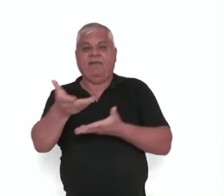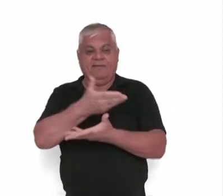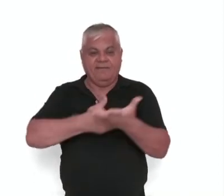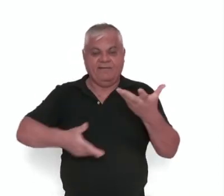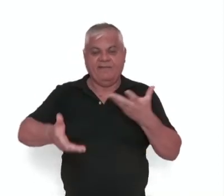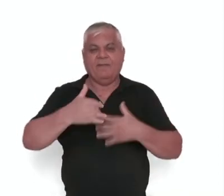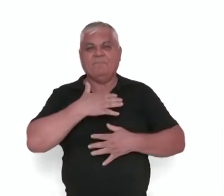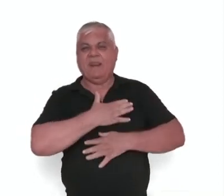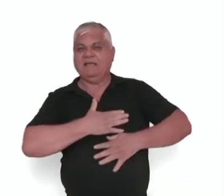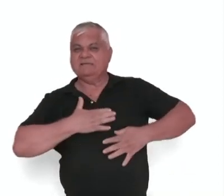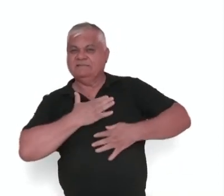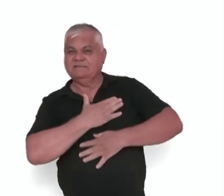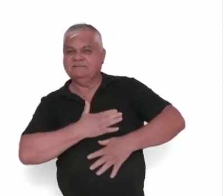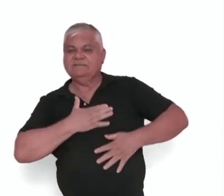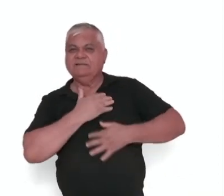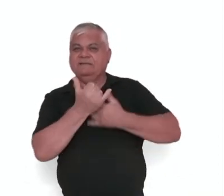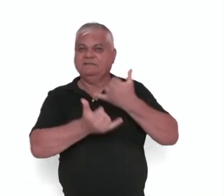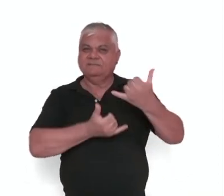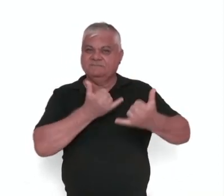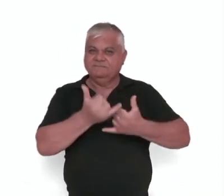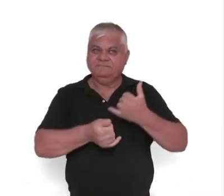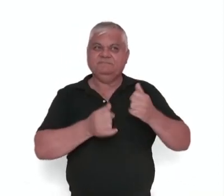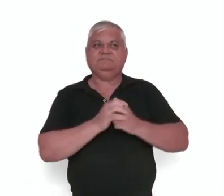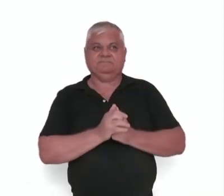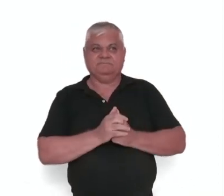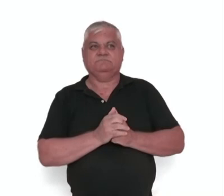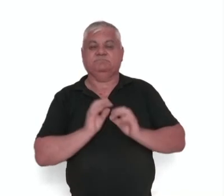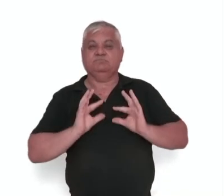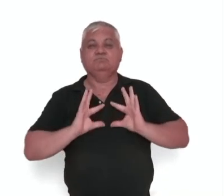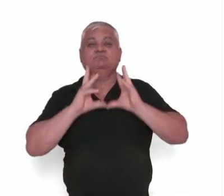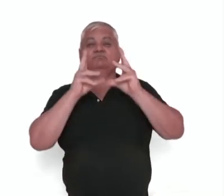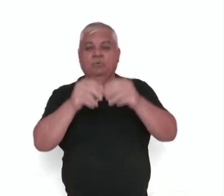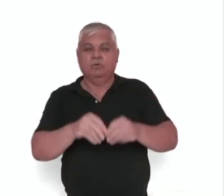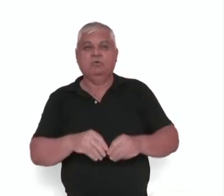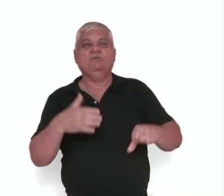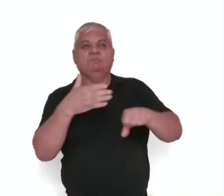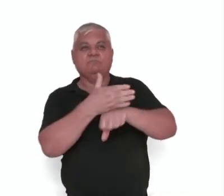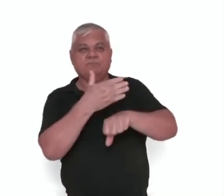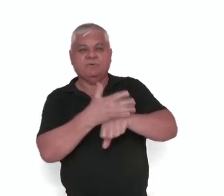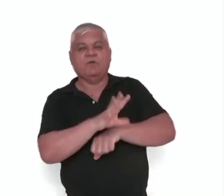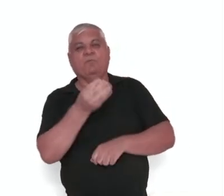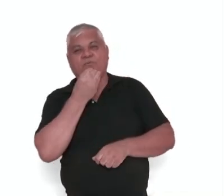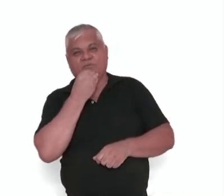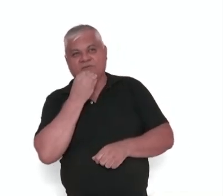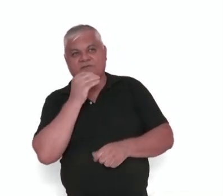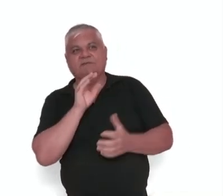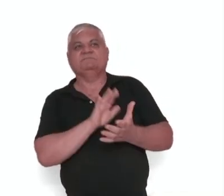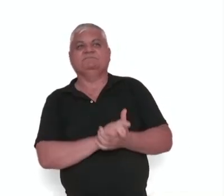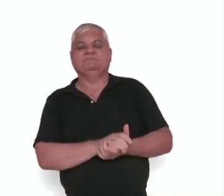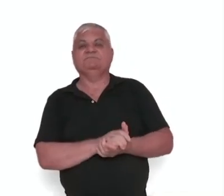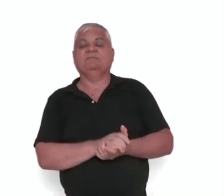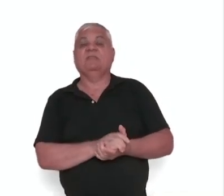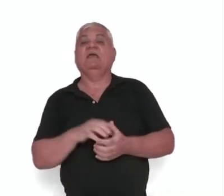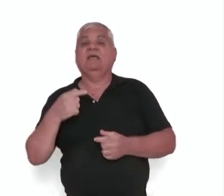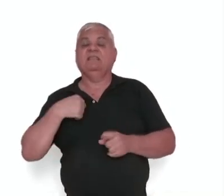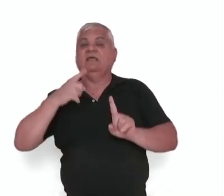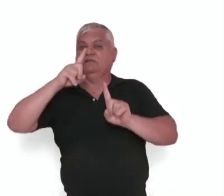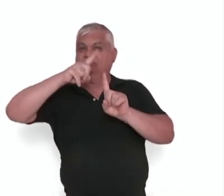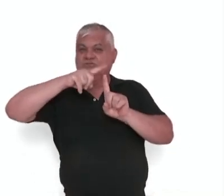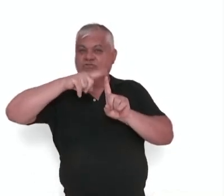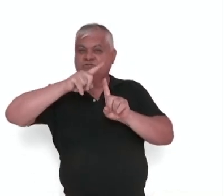é prazeroso para os participantes. Nesse jogo, todos têm as mesmas oportunidades. Já então nós temos os tipos de